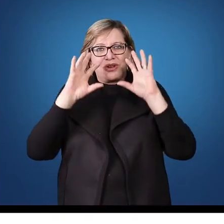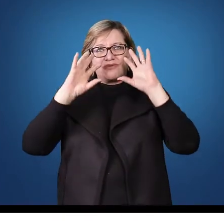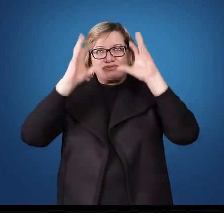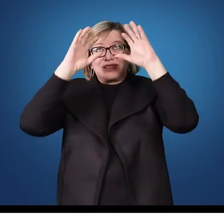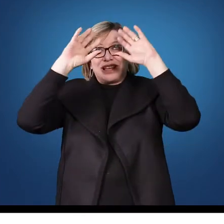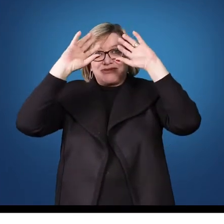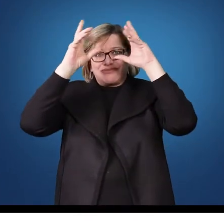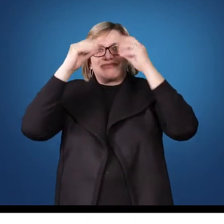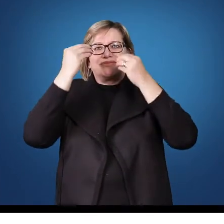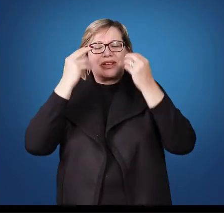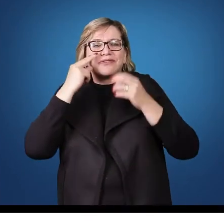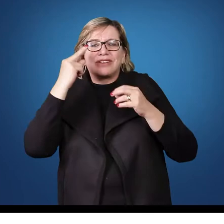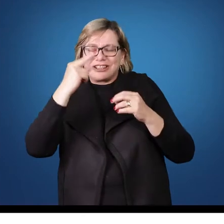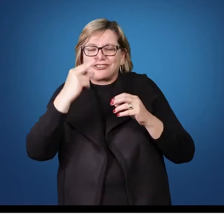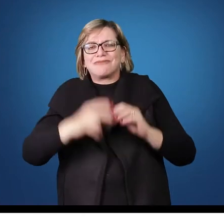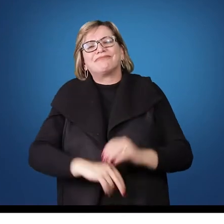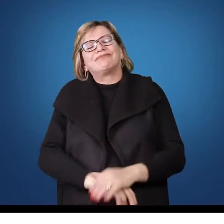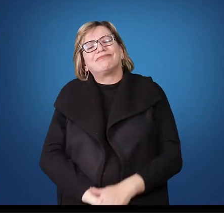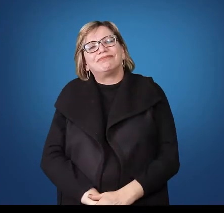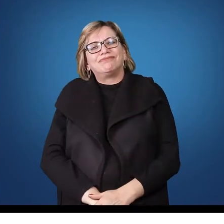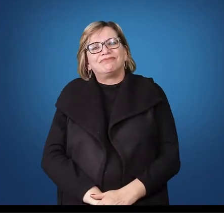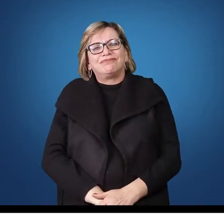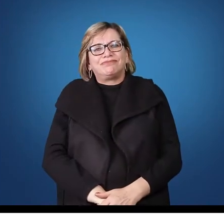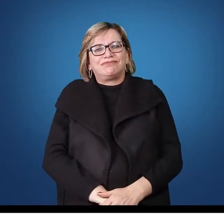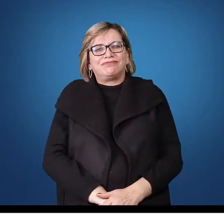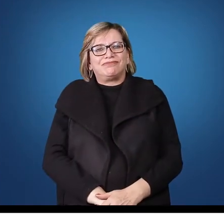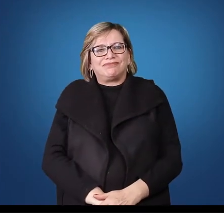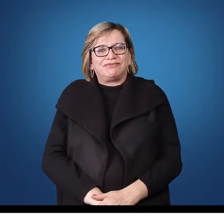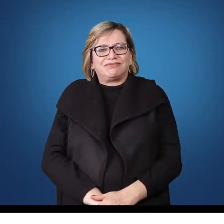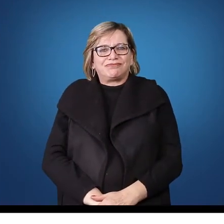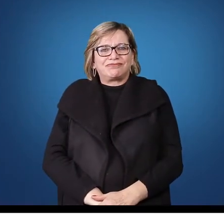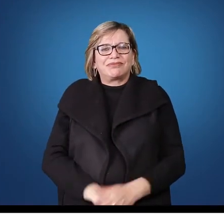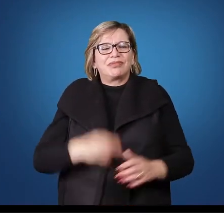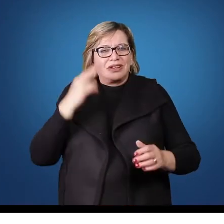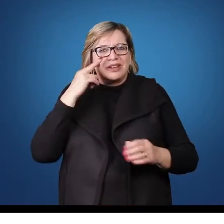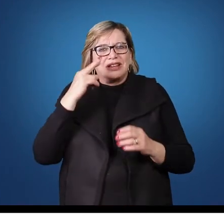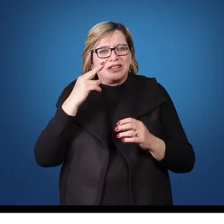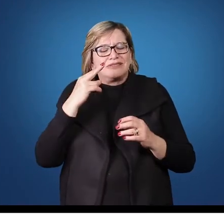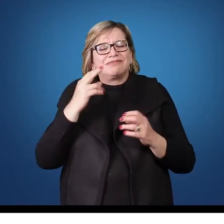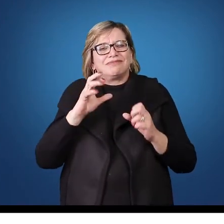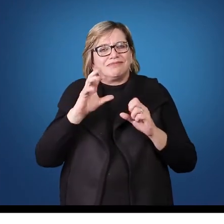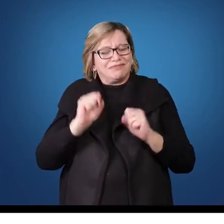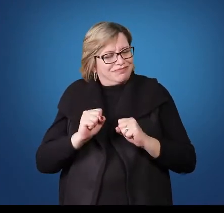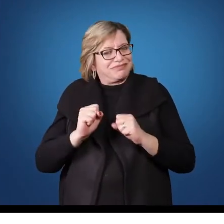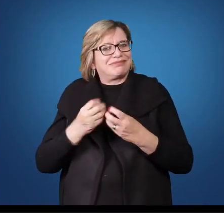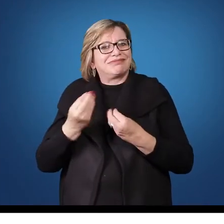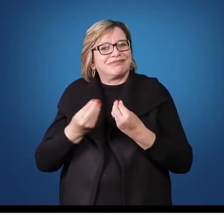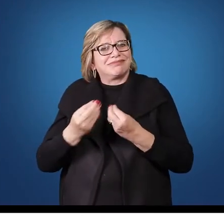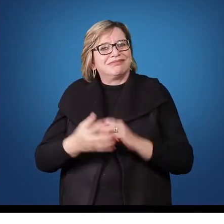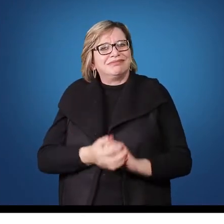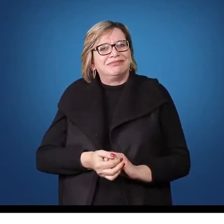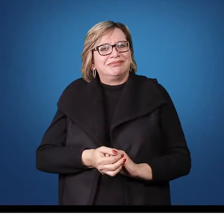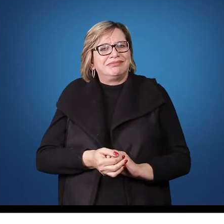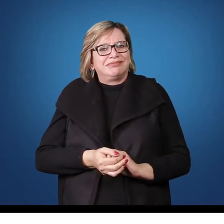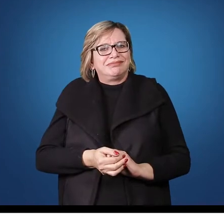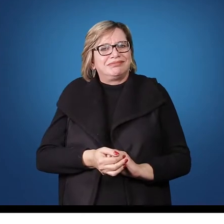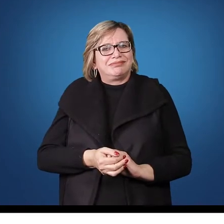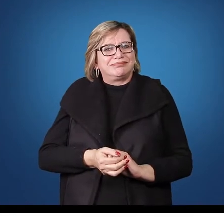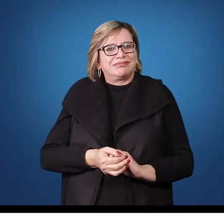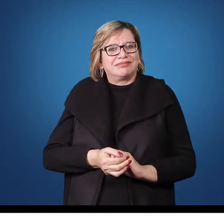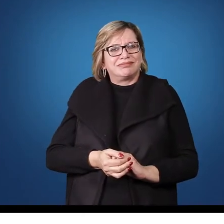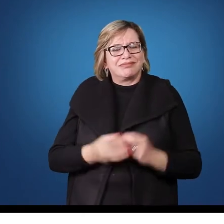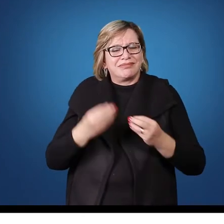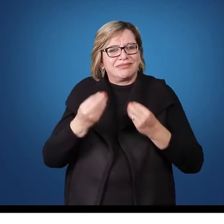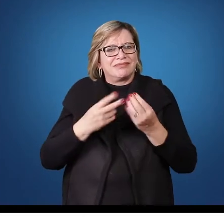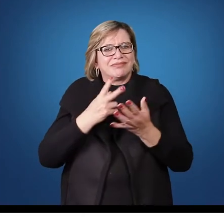acima da cabeça. Vamos lá. Segura. Isso. Podem segurar. Isso. E aí